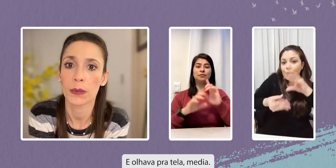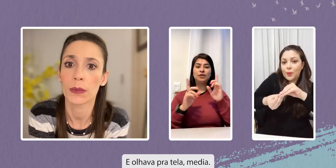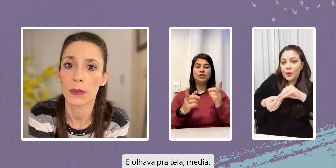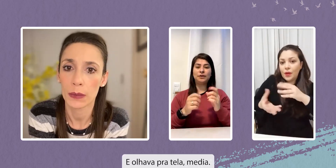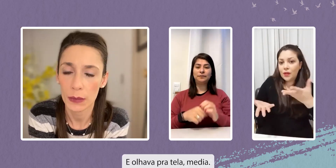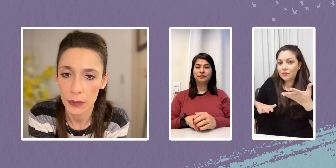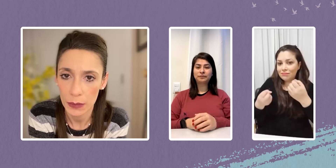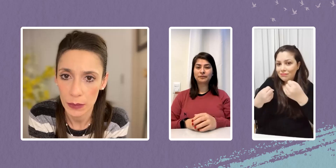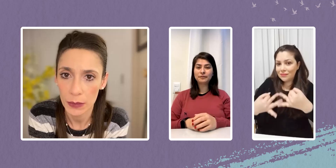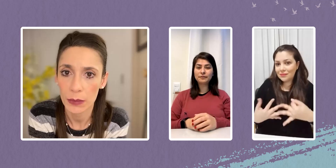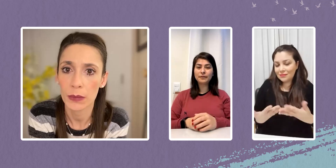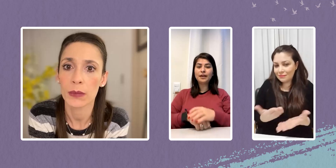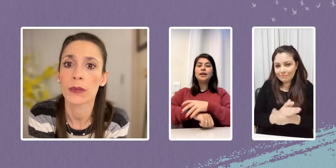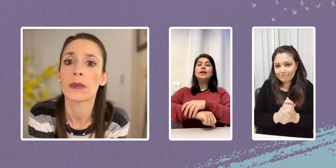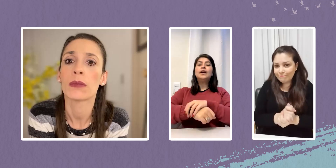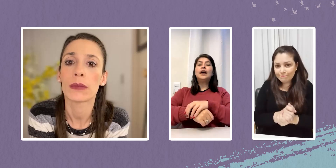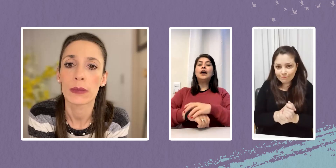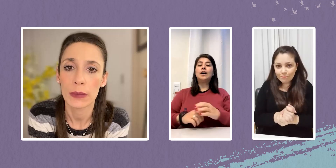tela, media.